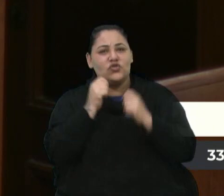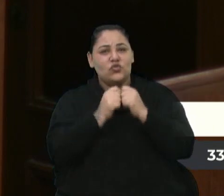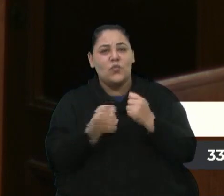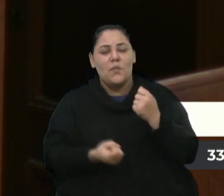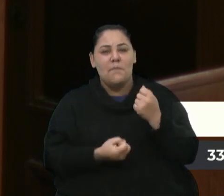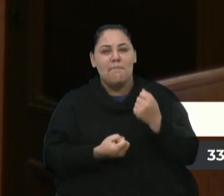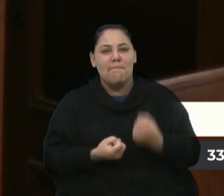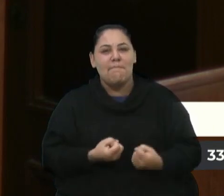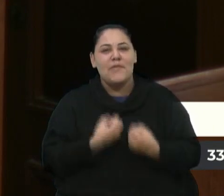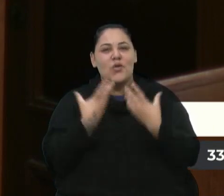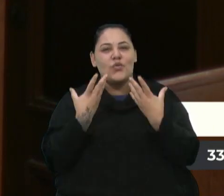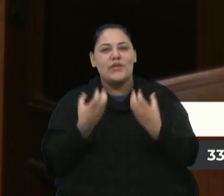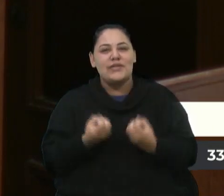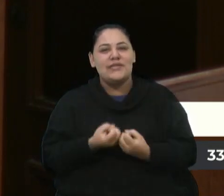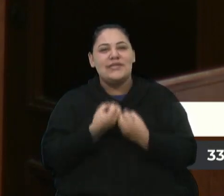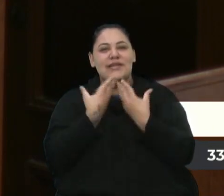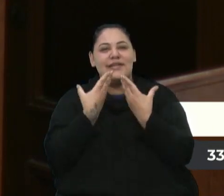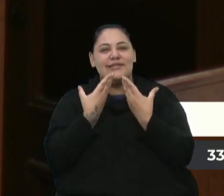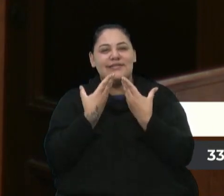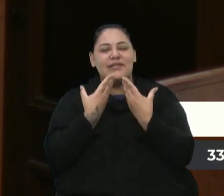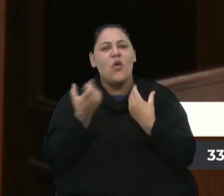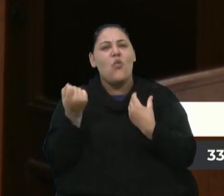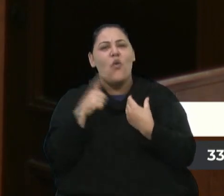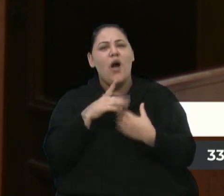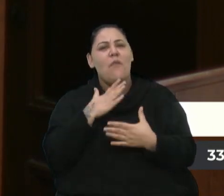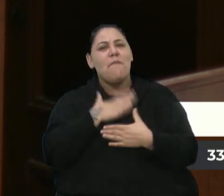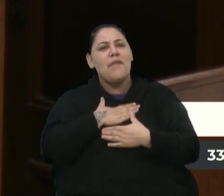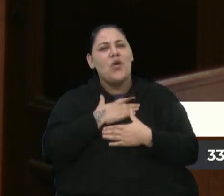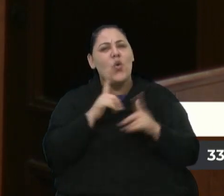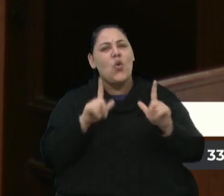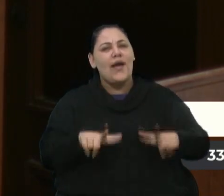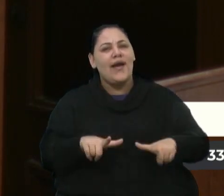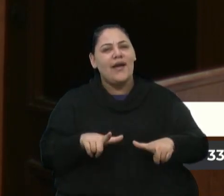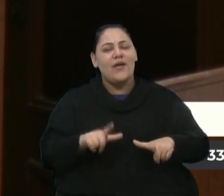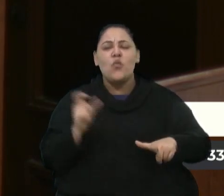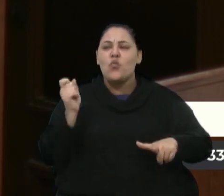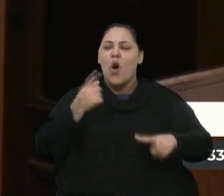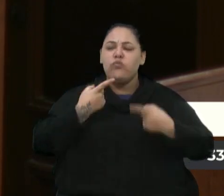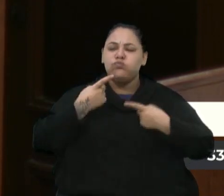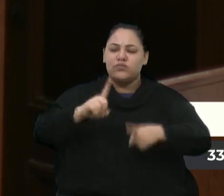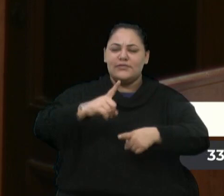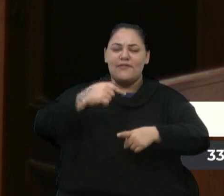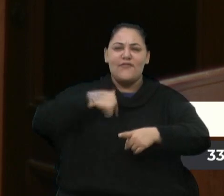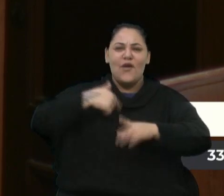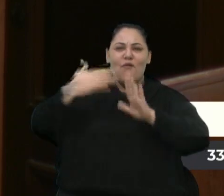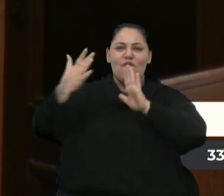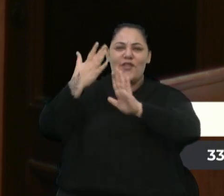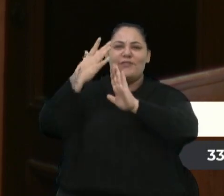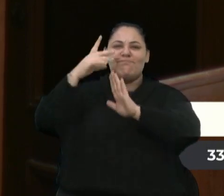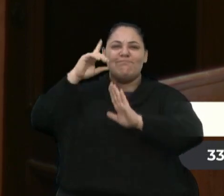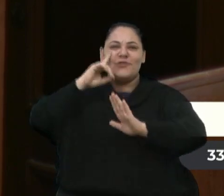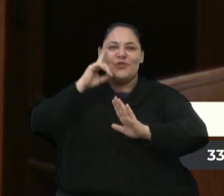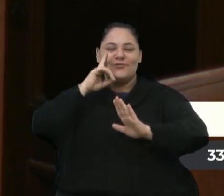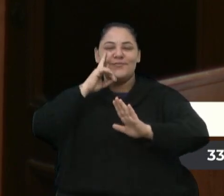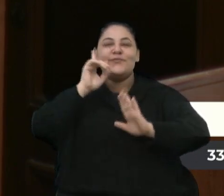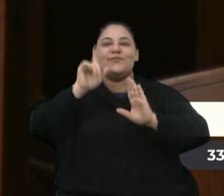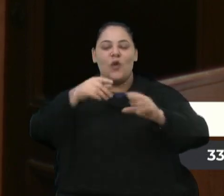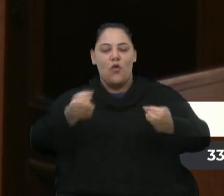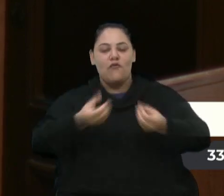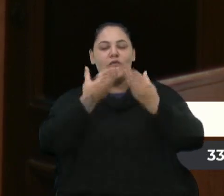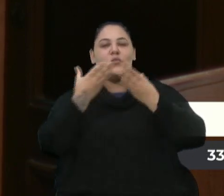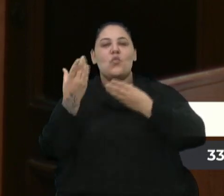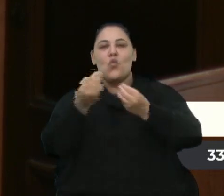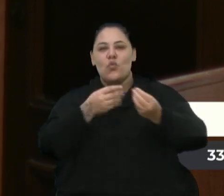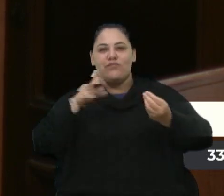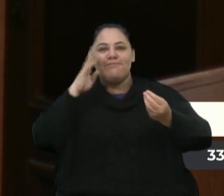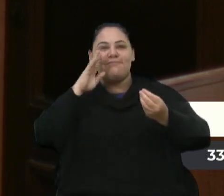sobre qual é o nosso lugar, quais são os desafios que a gente enfrenta diariamente, né? Então, vai ser um evento muito